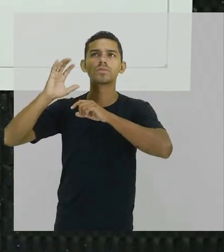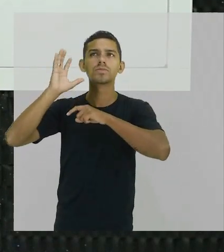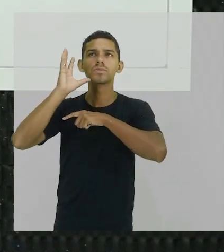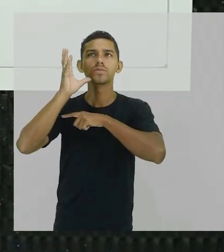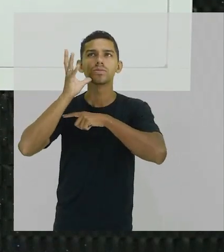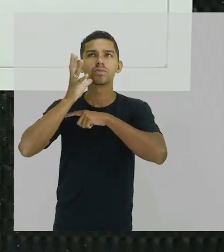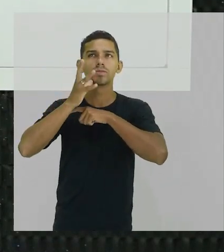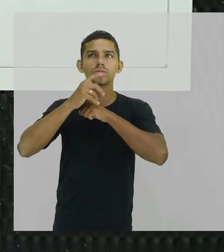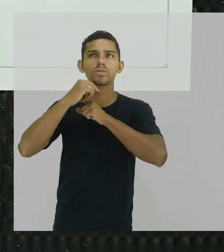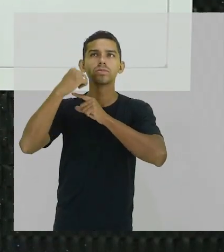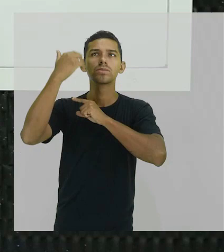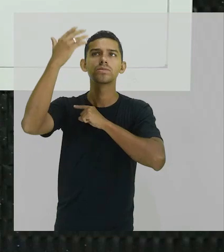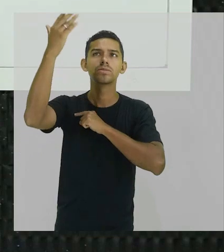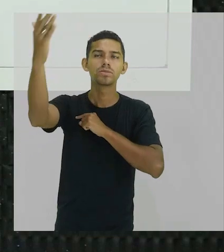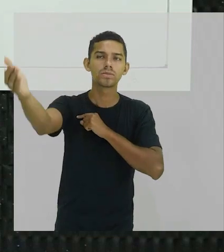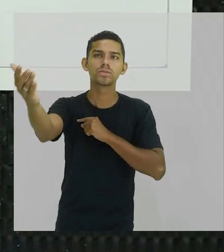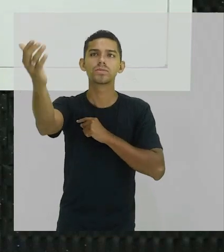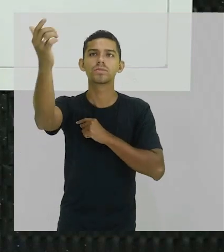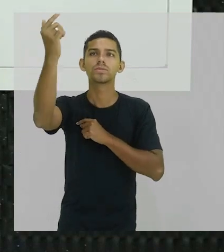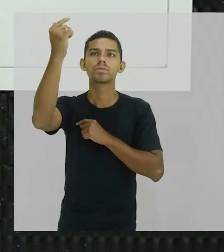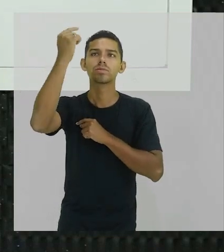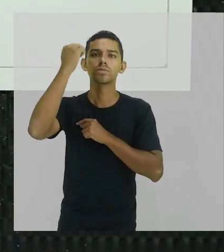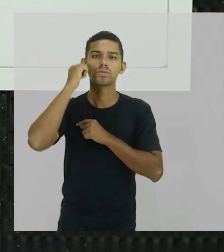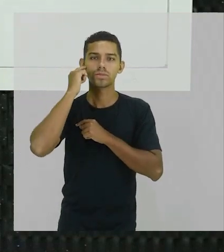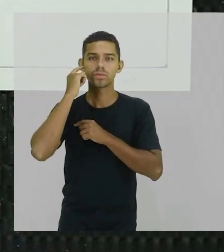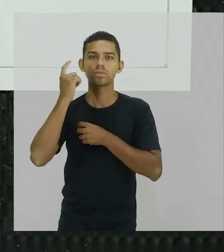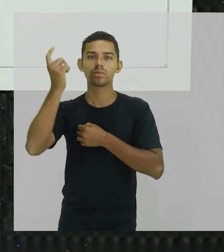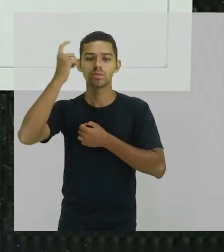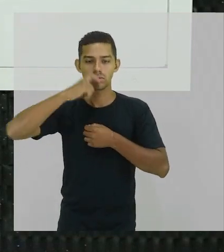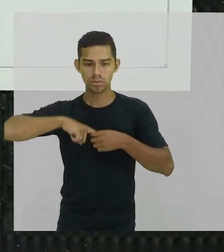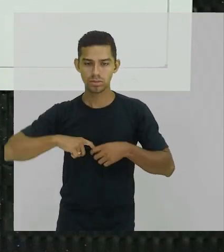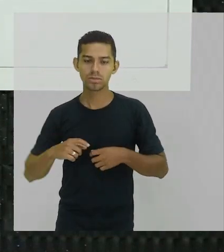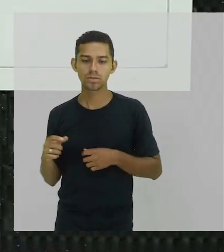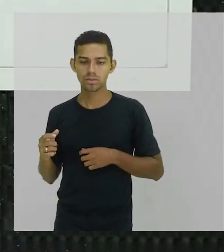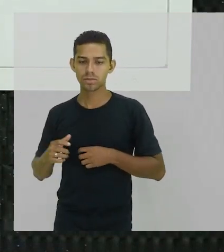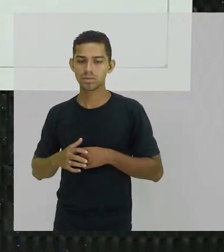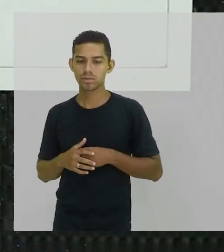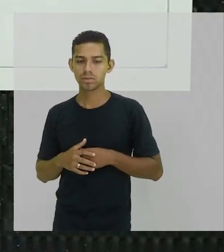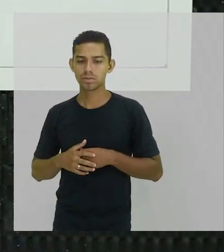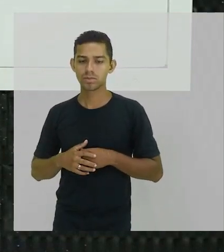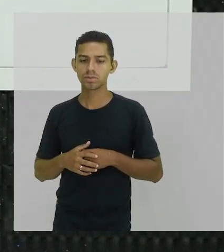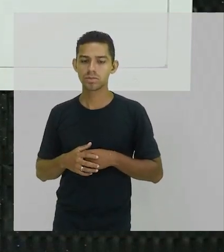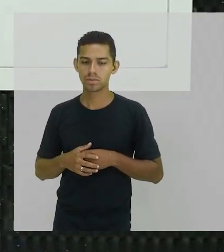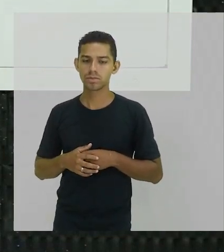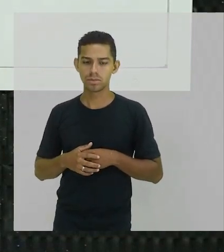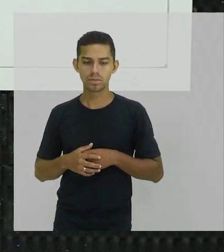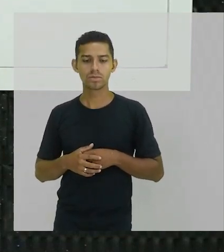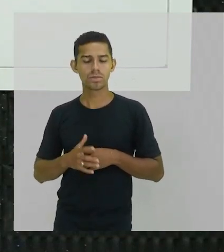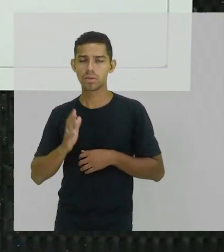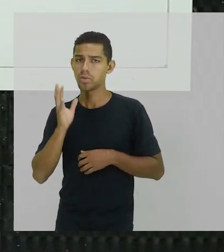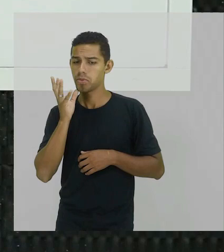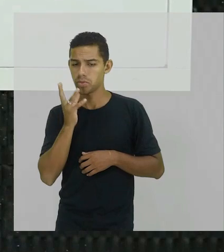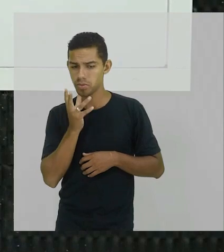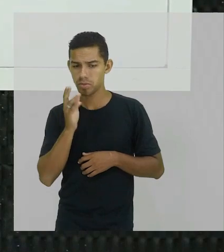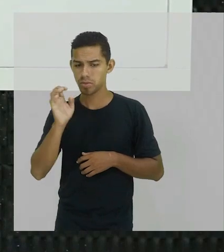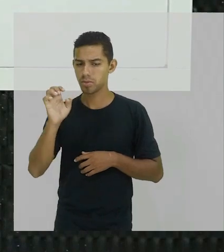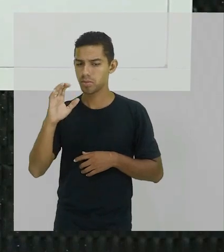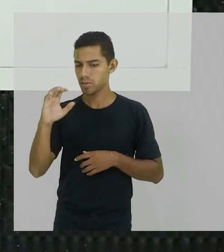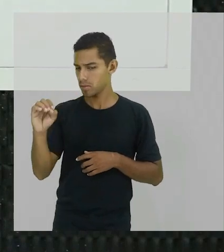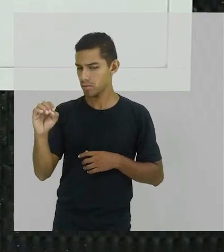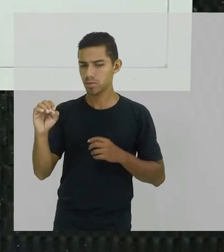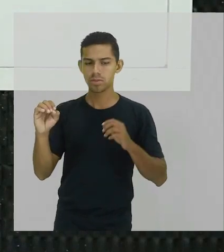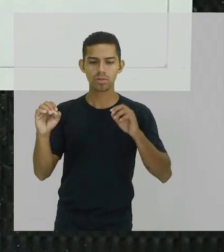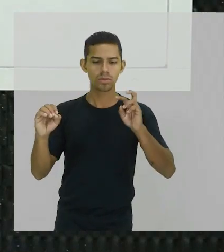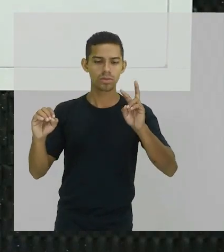percorrer até bater no anteparo e retornar, certo? É um espaço bem grande. Então, essa é a diferença entre o eco e a